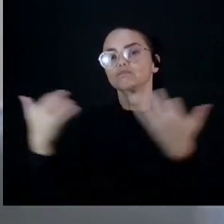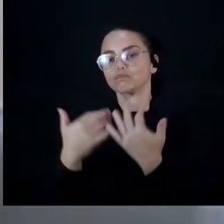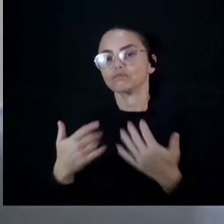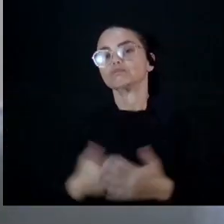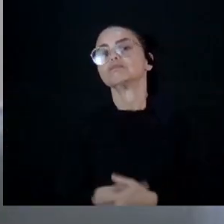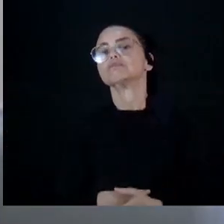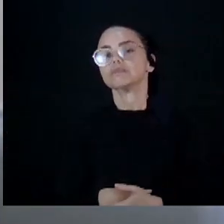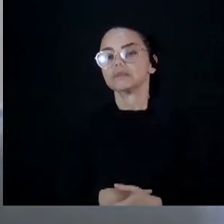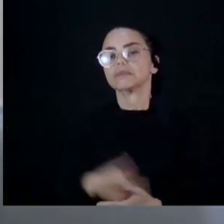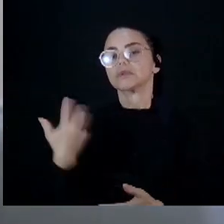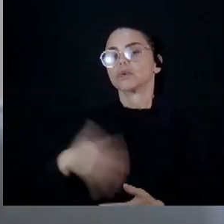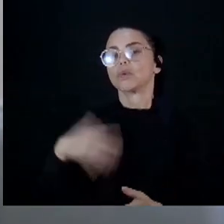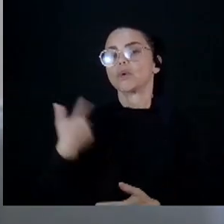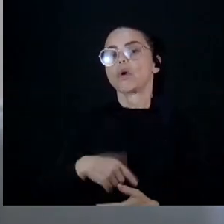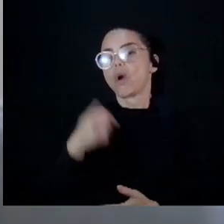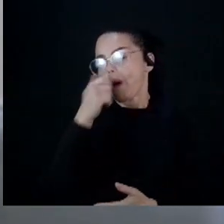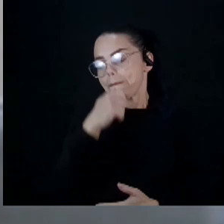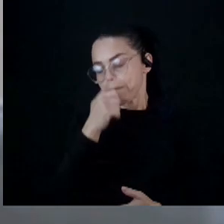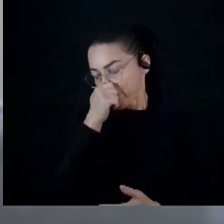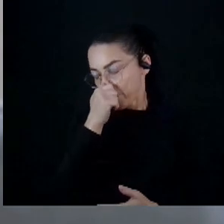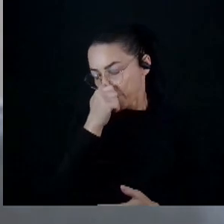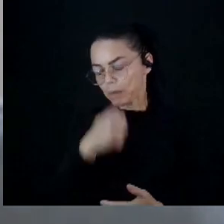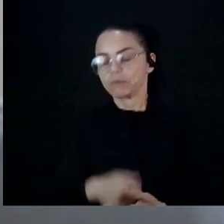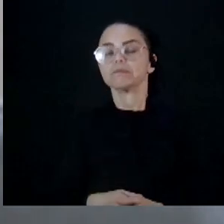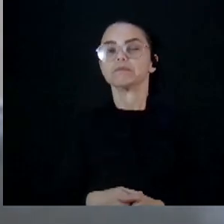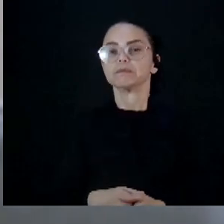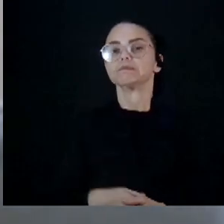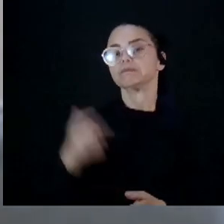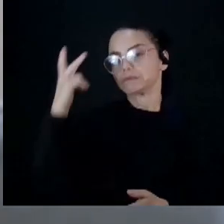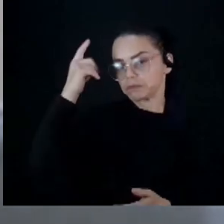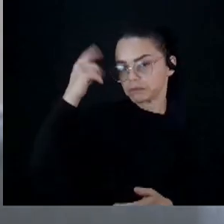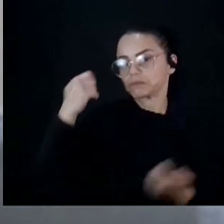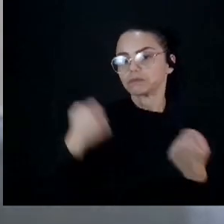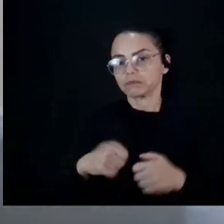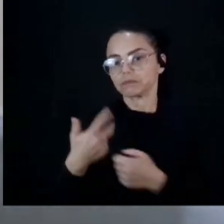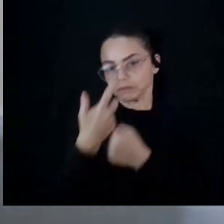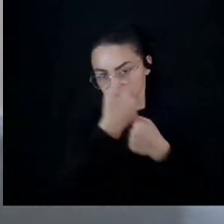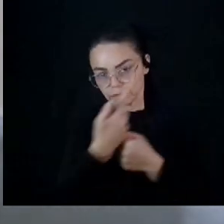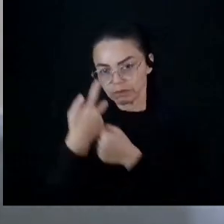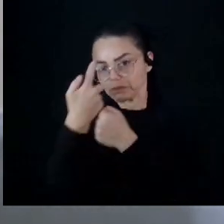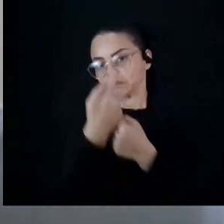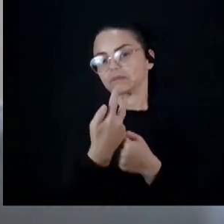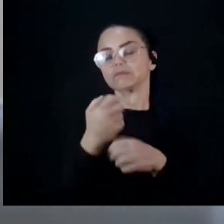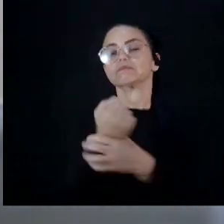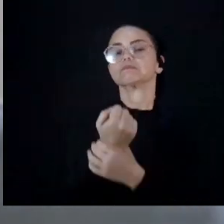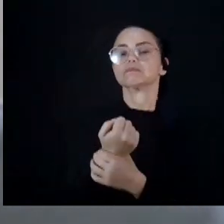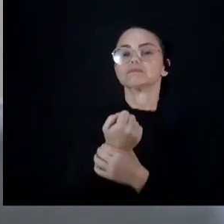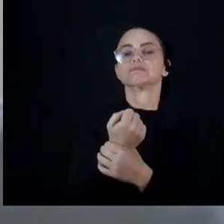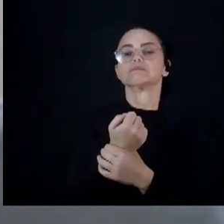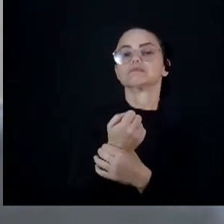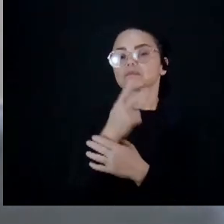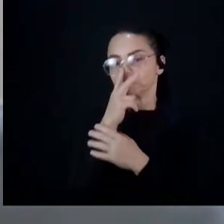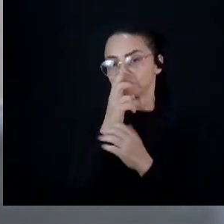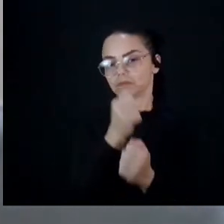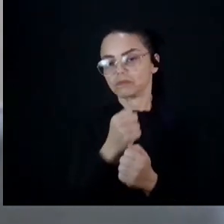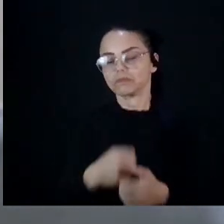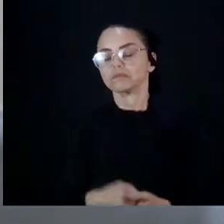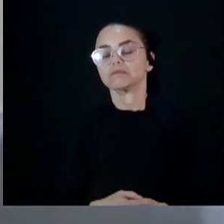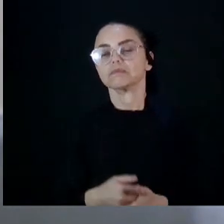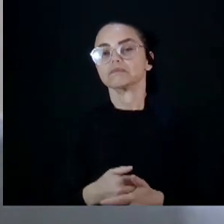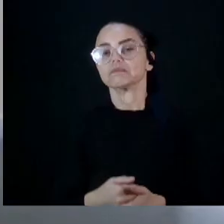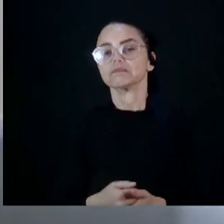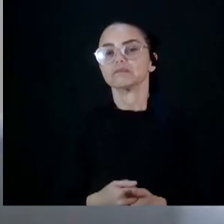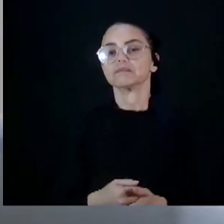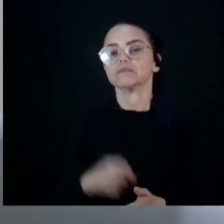assustadora de pessoas, é natural que precise ter uma segurança reforçada. O que é